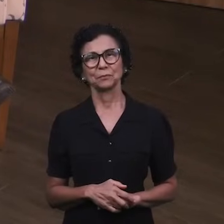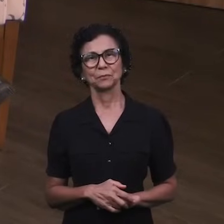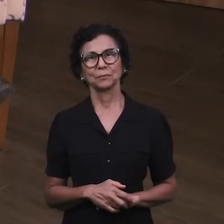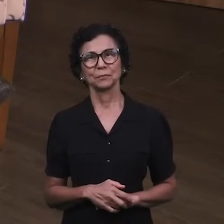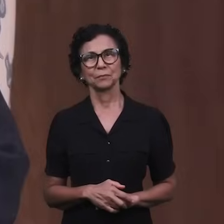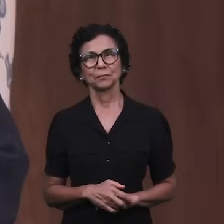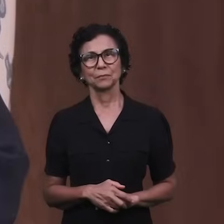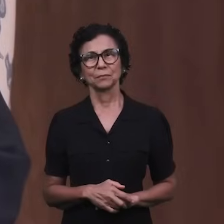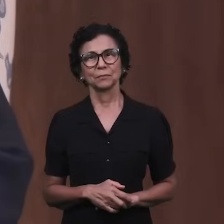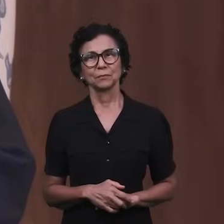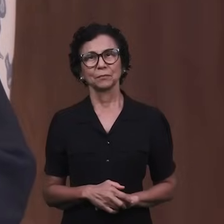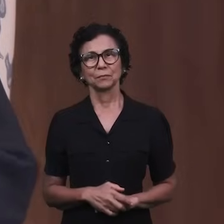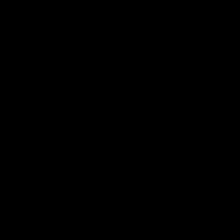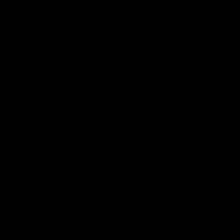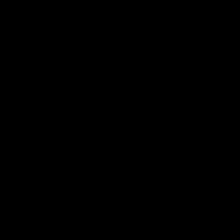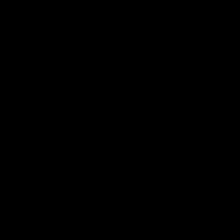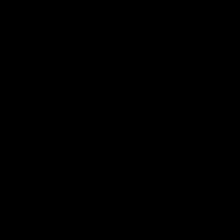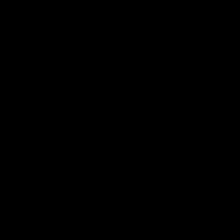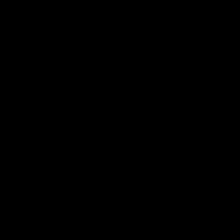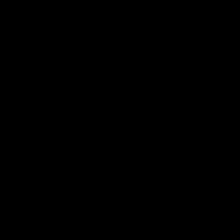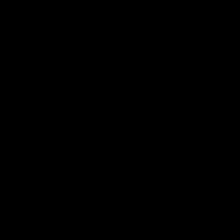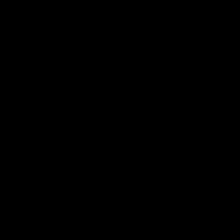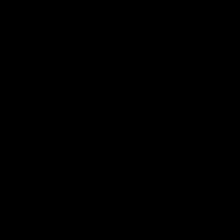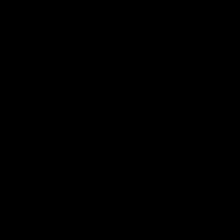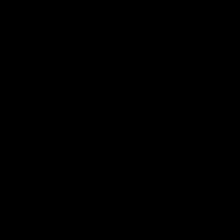episódio. Amém.